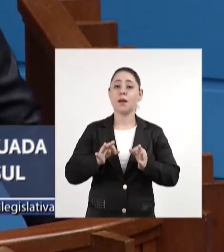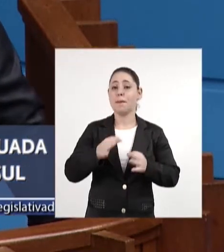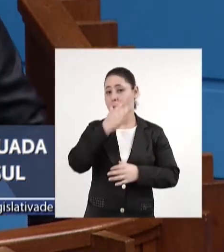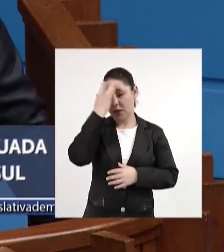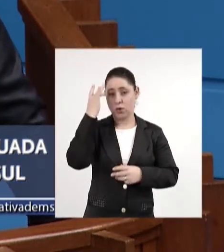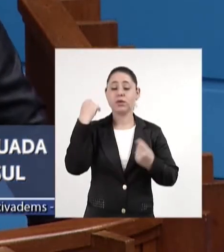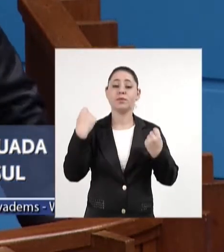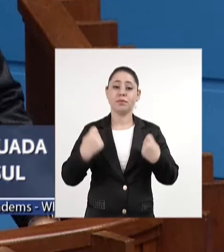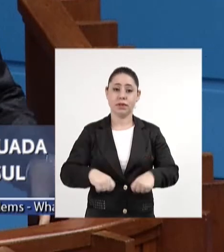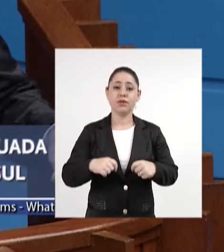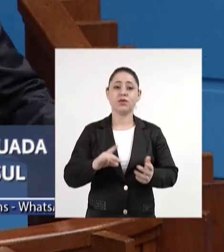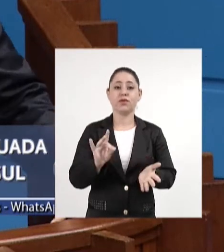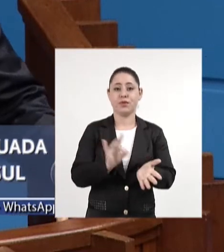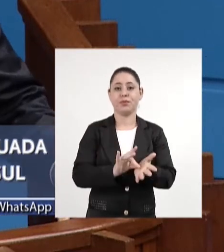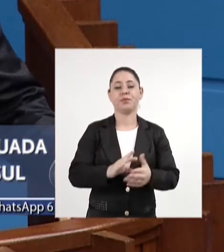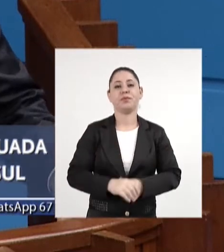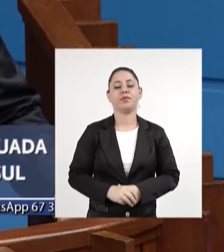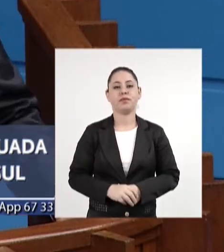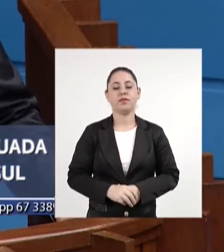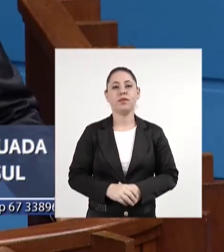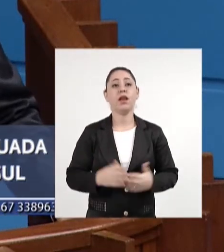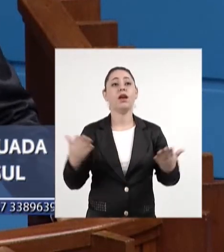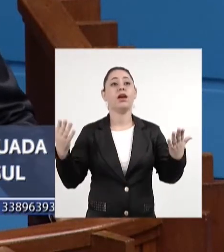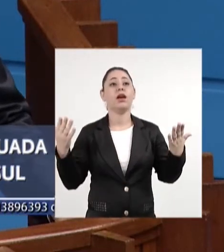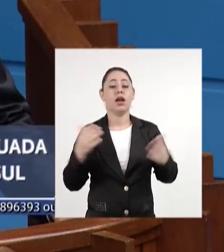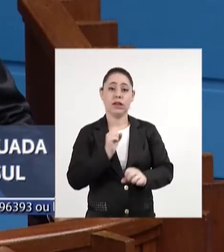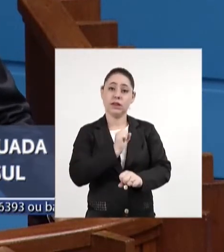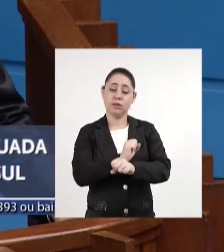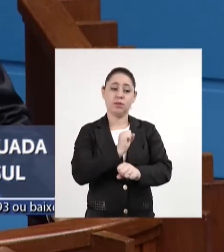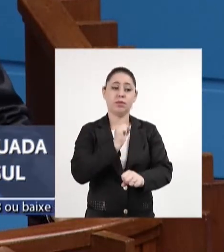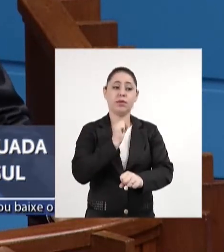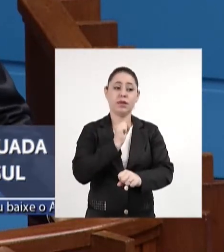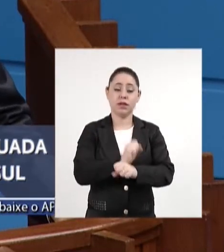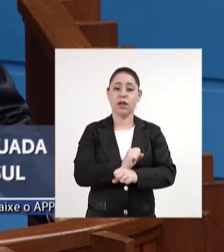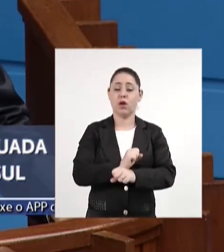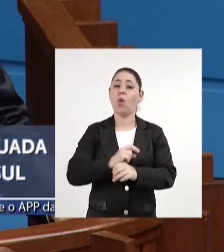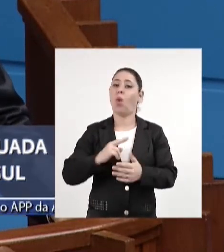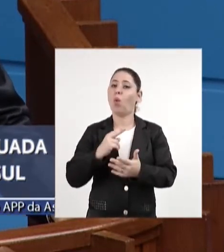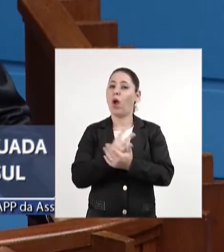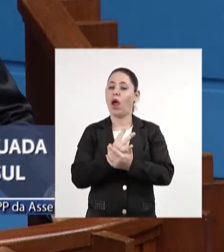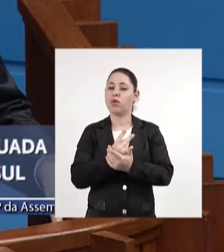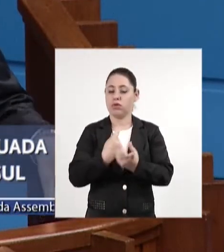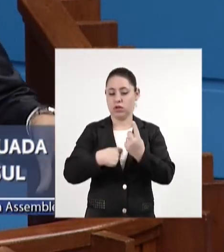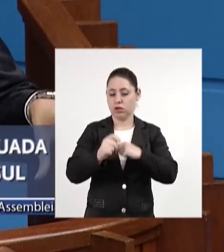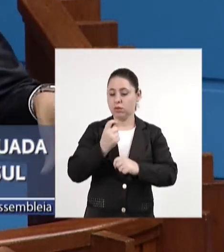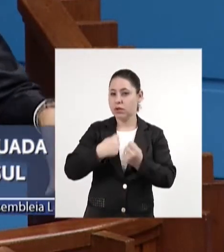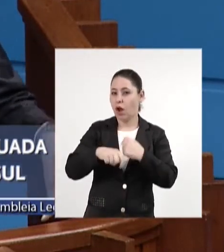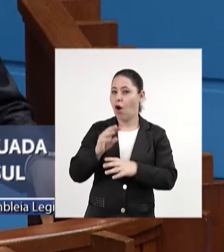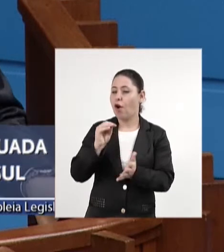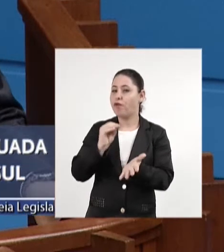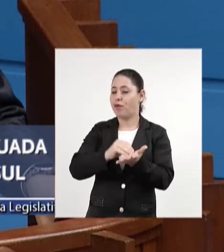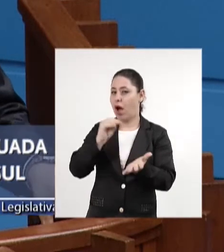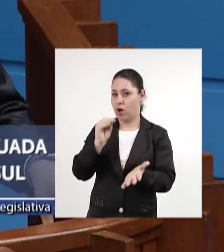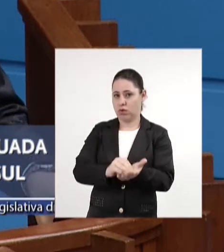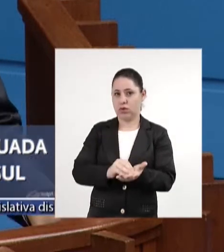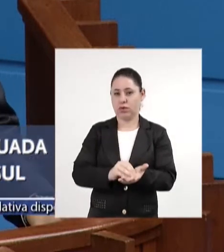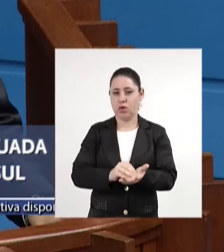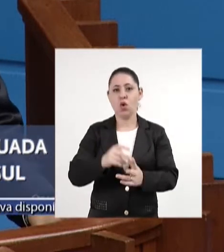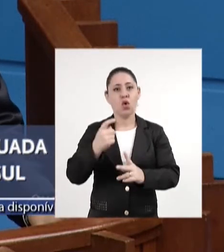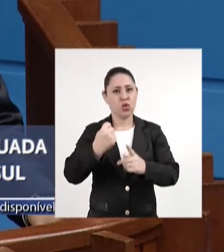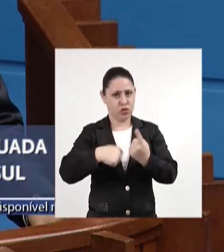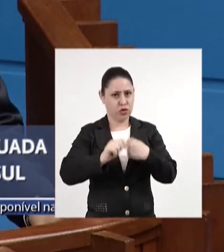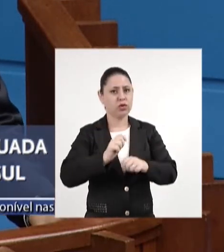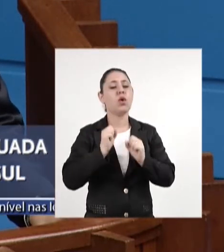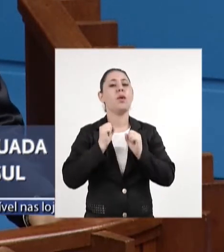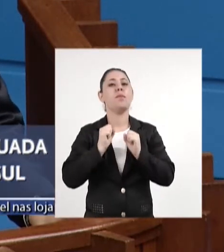necessite. Então, nós estamos aí na esfera da improbidade administrativa, né? Os gestores podem vir